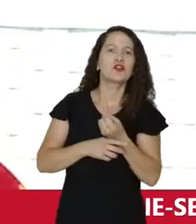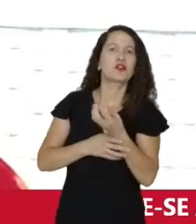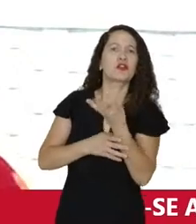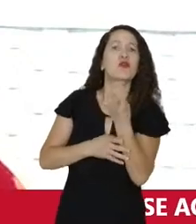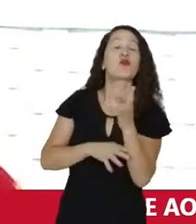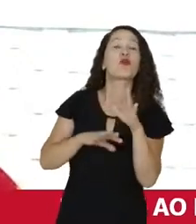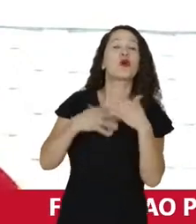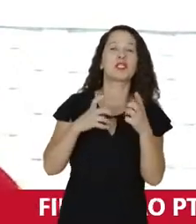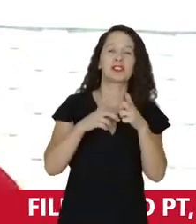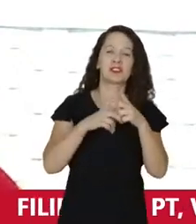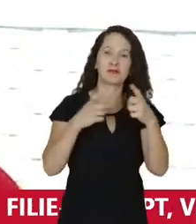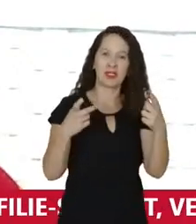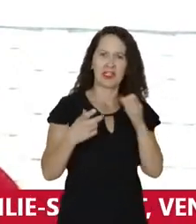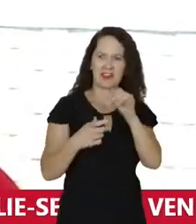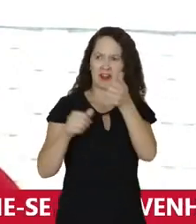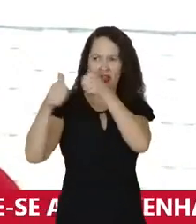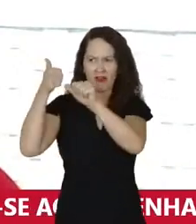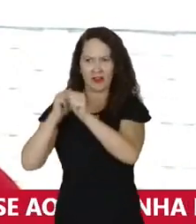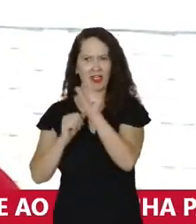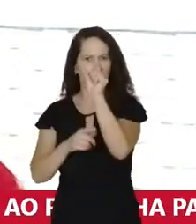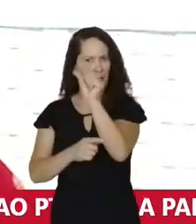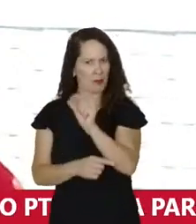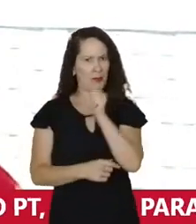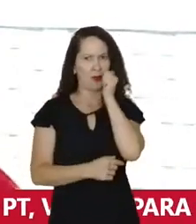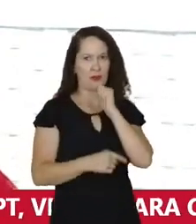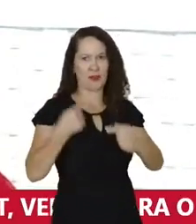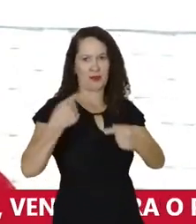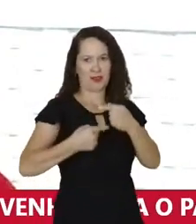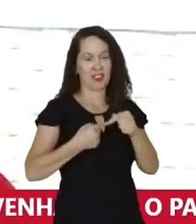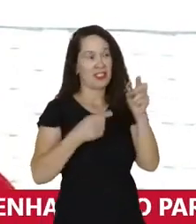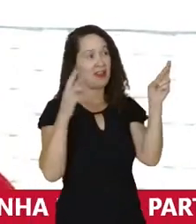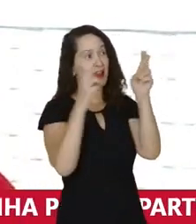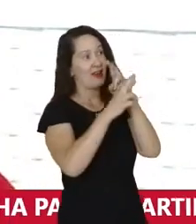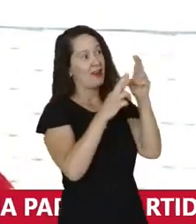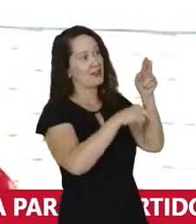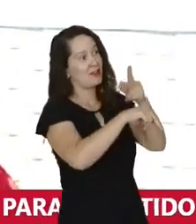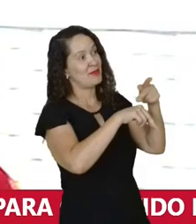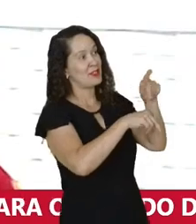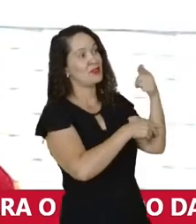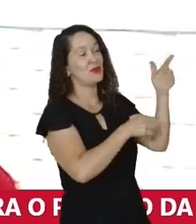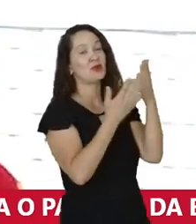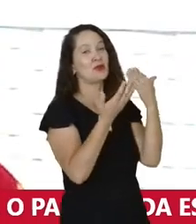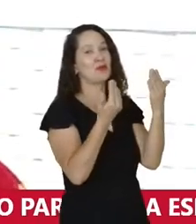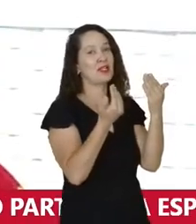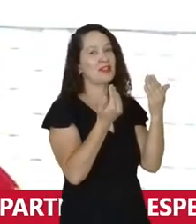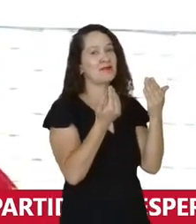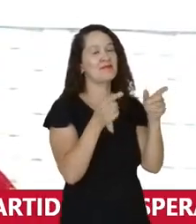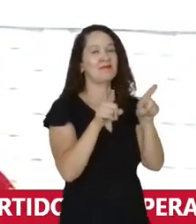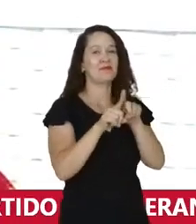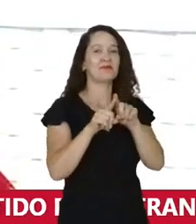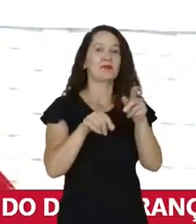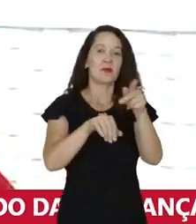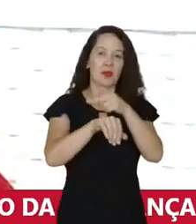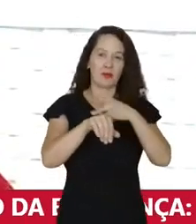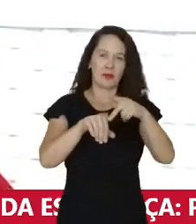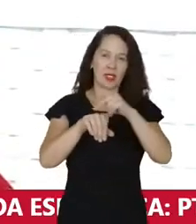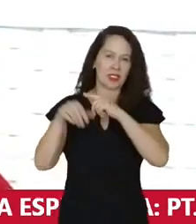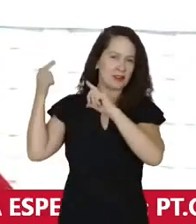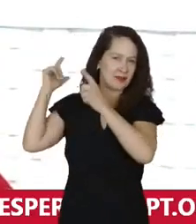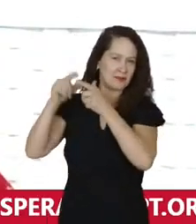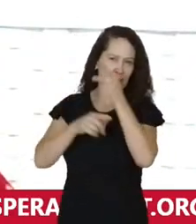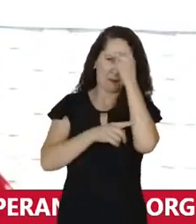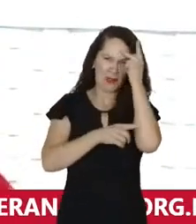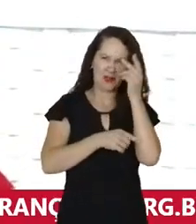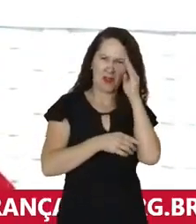baixo, considerando a proporção de mulheres na política no Brasil com relação a outros países, né? Inclusive países que tradicionalmente as pessoas aqui